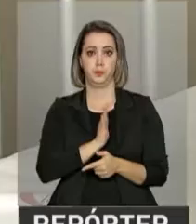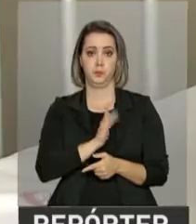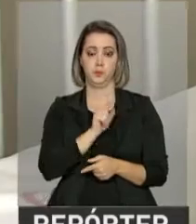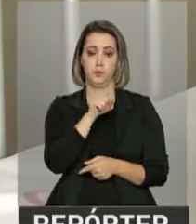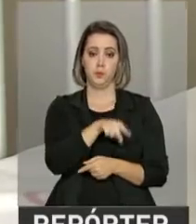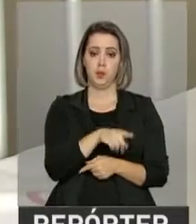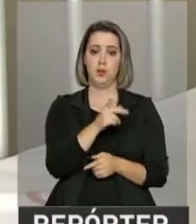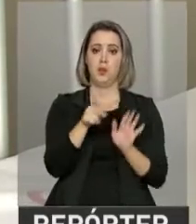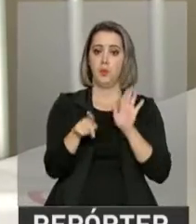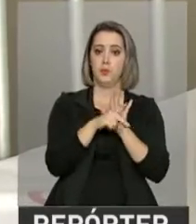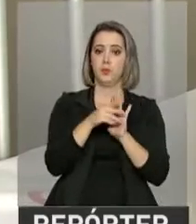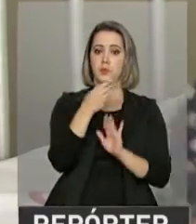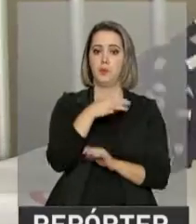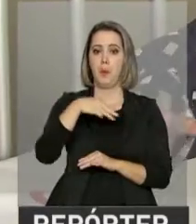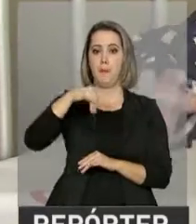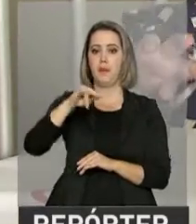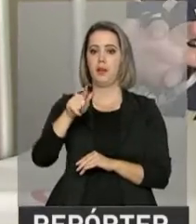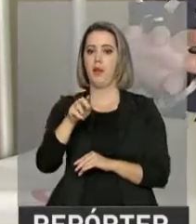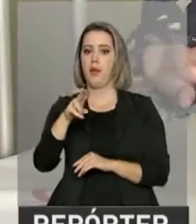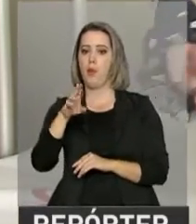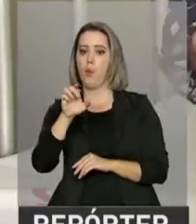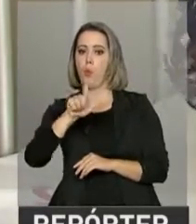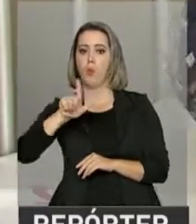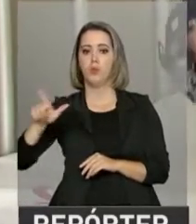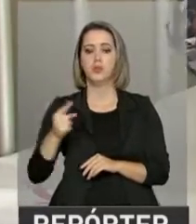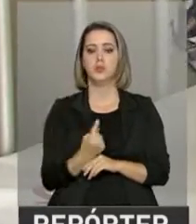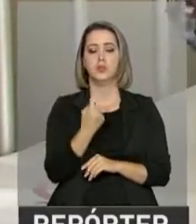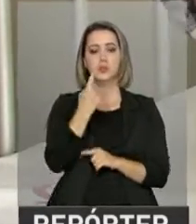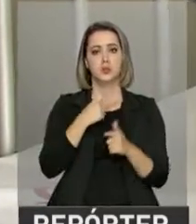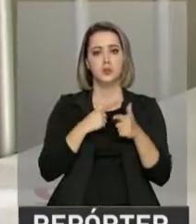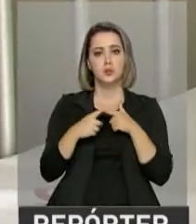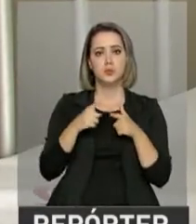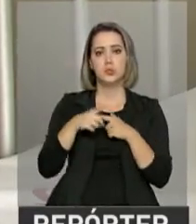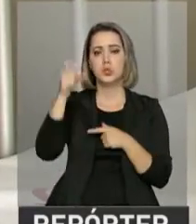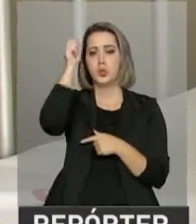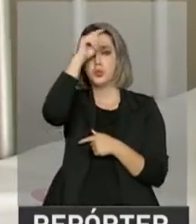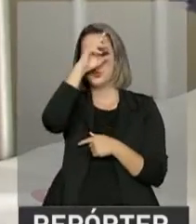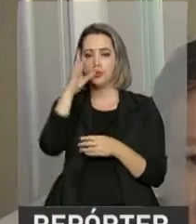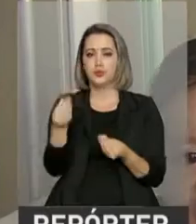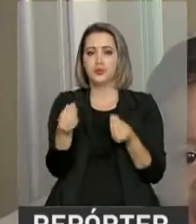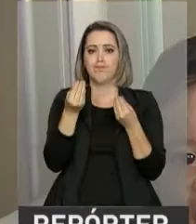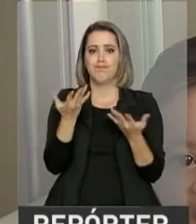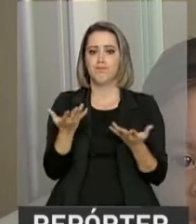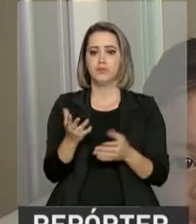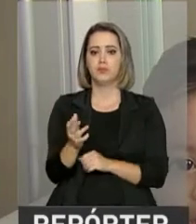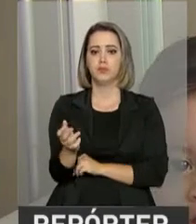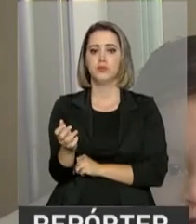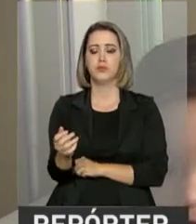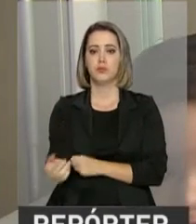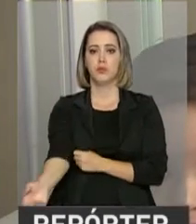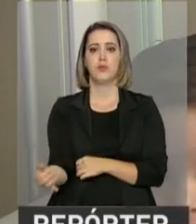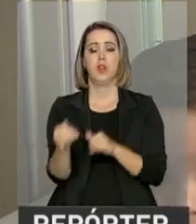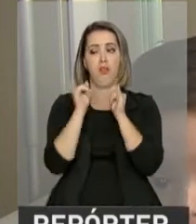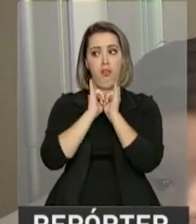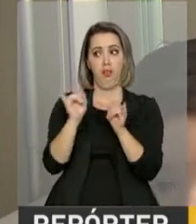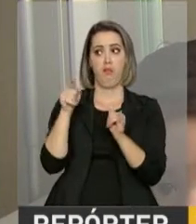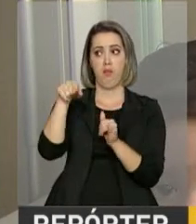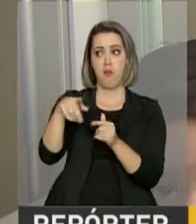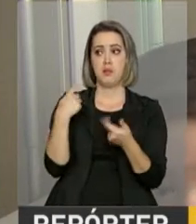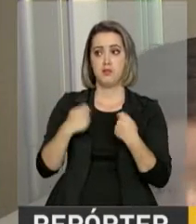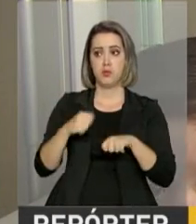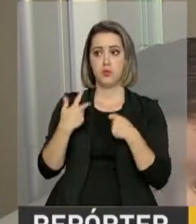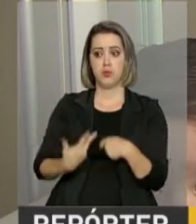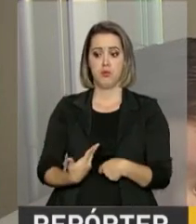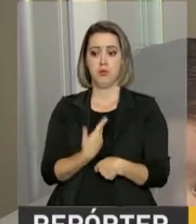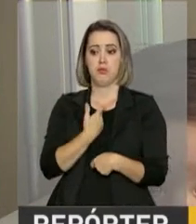o caso de Miguel, de 1 ano e 3 meses. Um diagnóstico difícil de receber. A notícia foi bombástica, porque eu queria